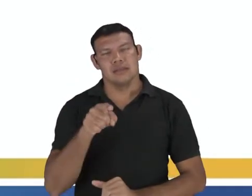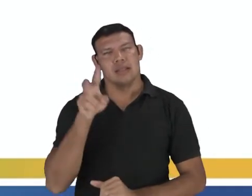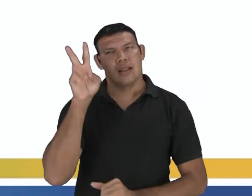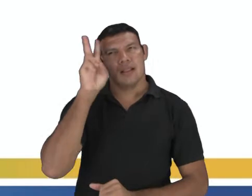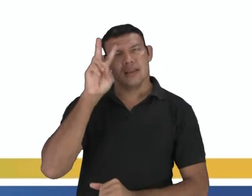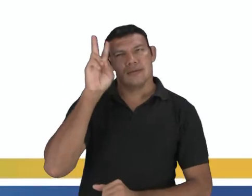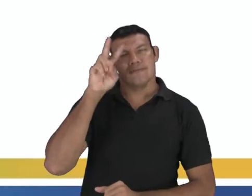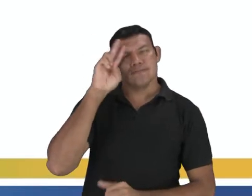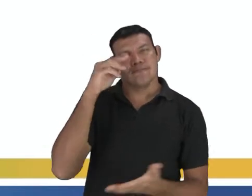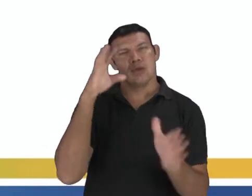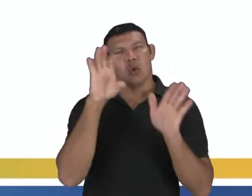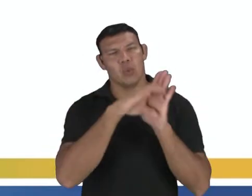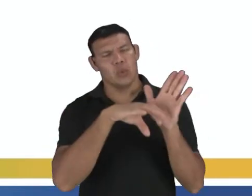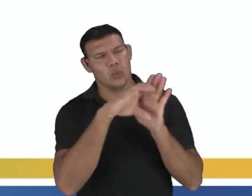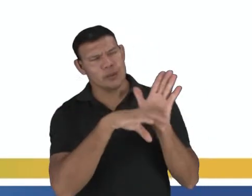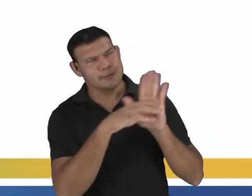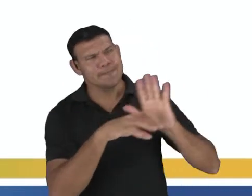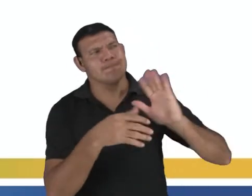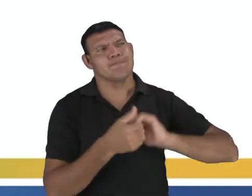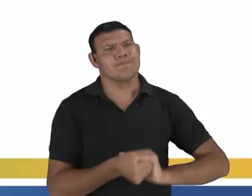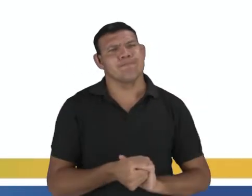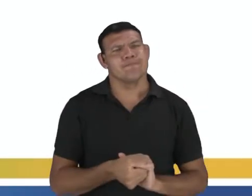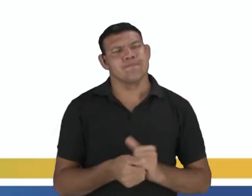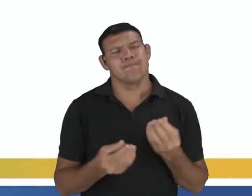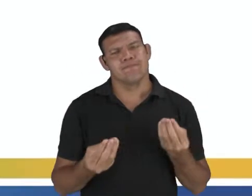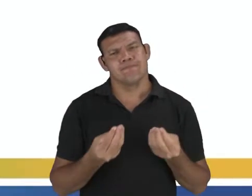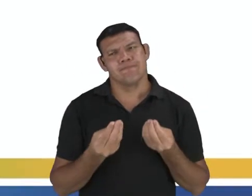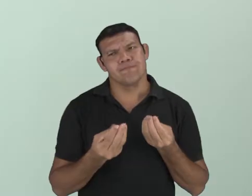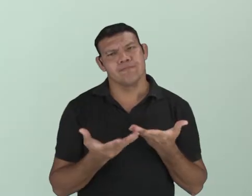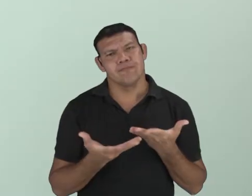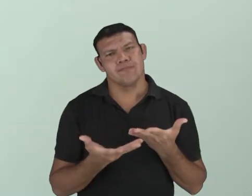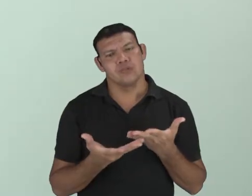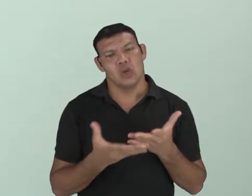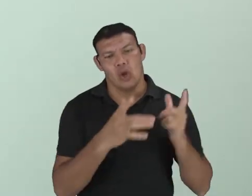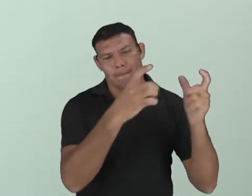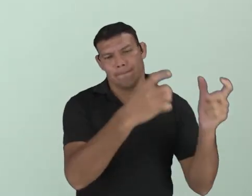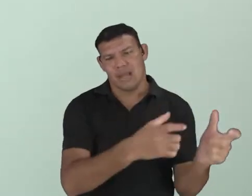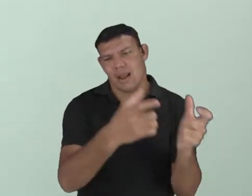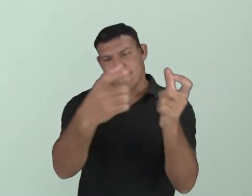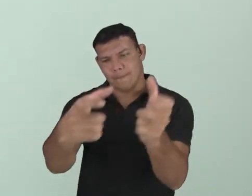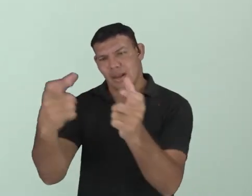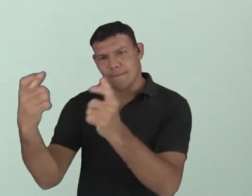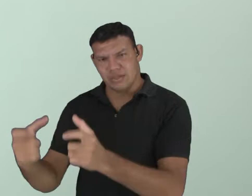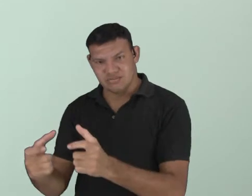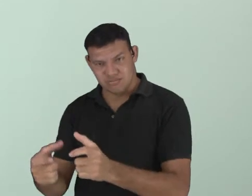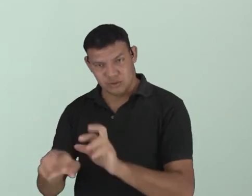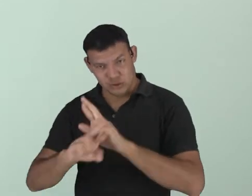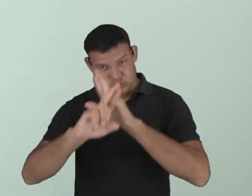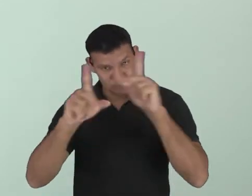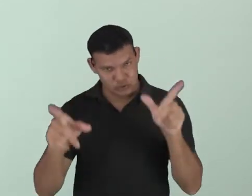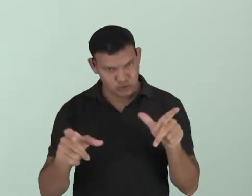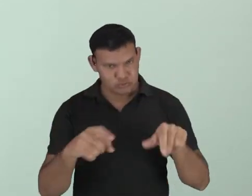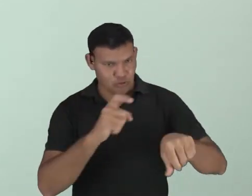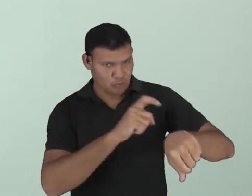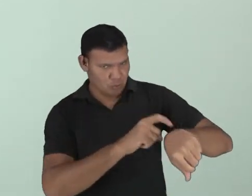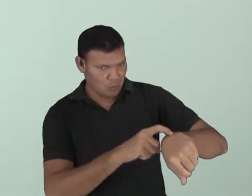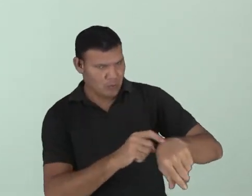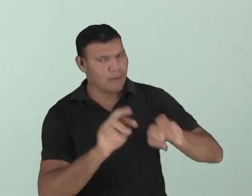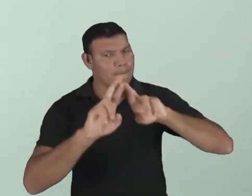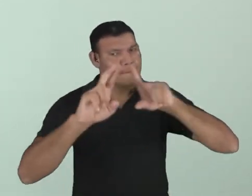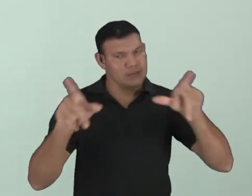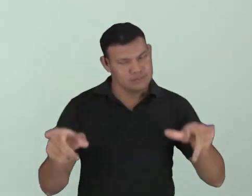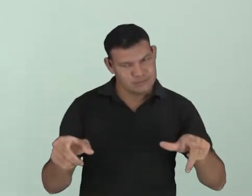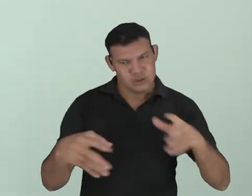relembrando o mesmo conteúdo e isso pode se dar em locais diferentes, em tempos diferentes e de formas